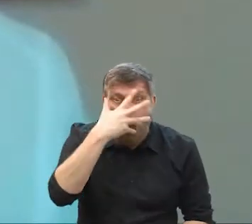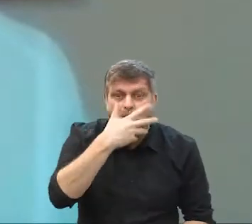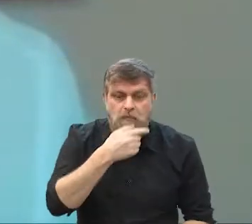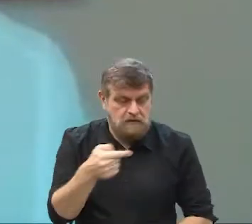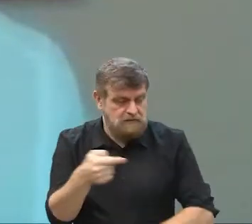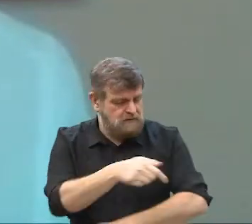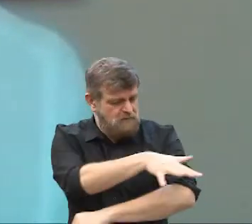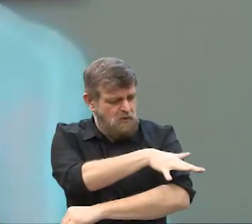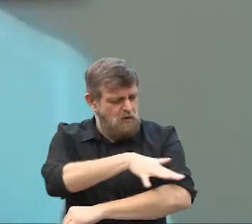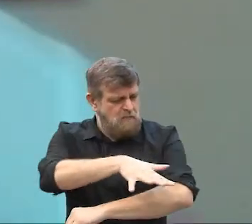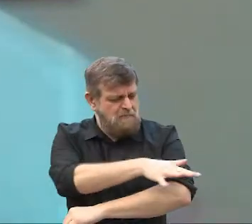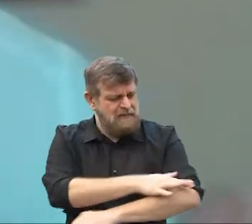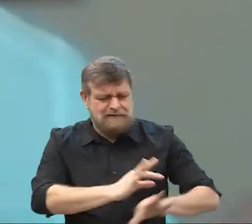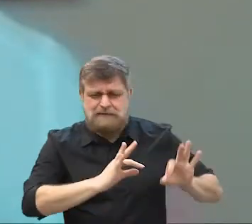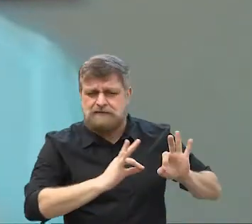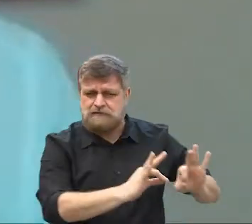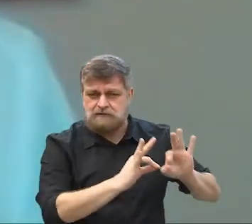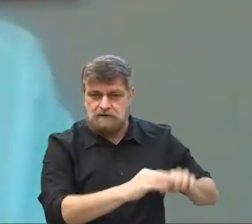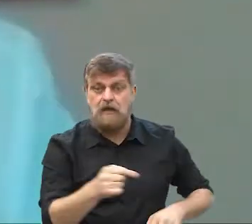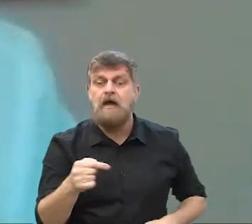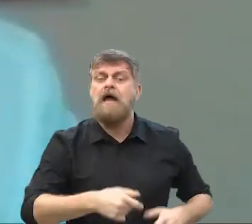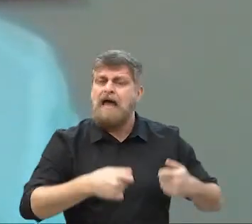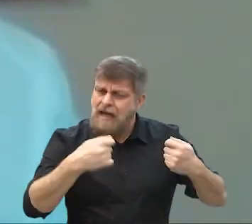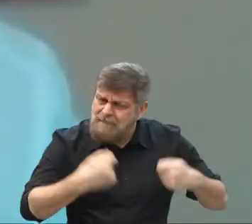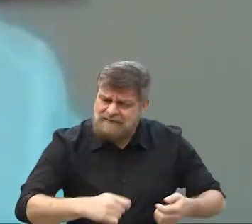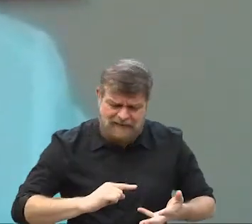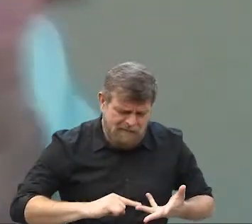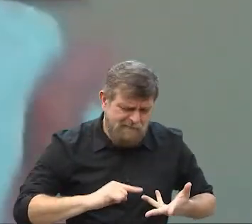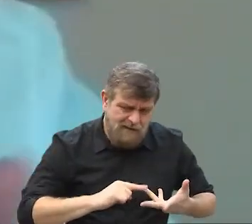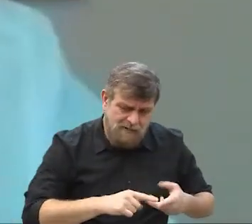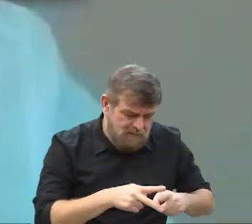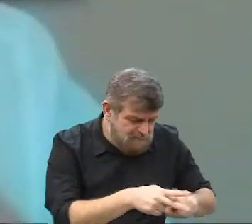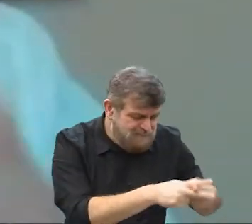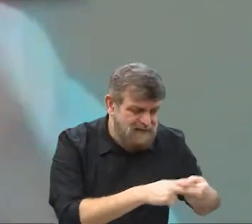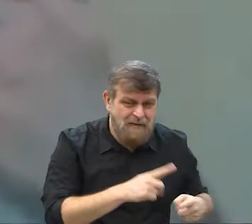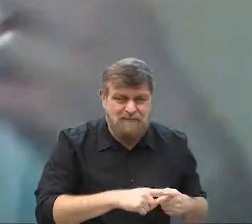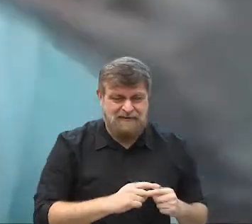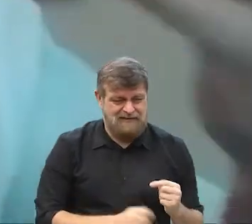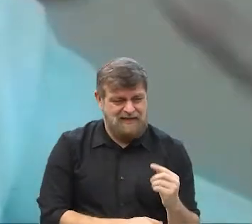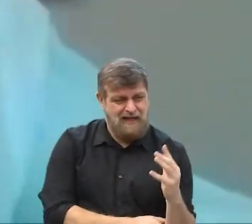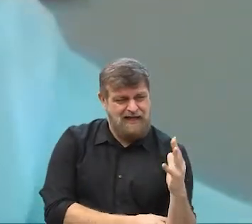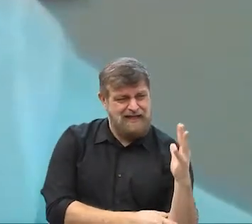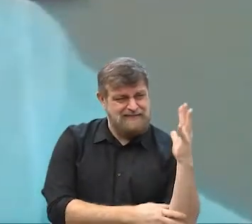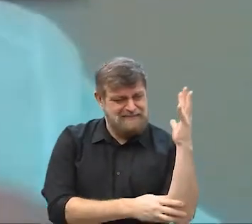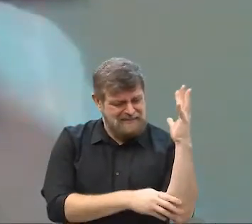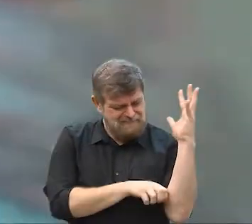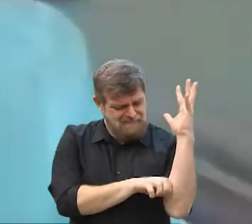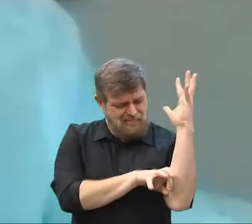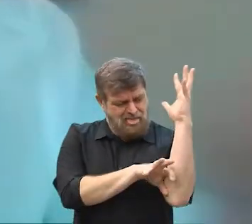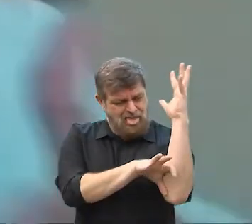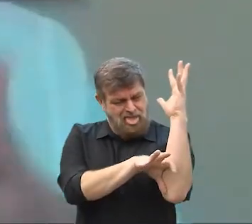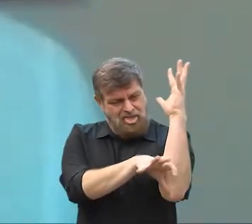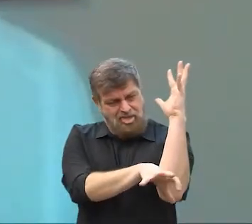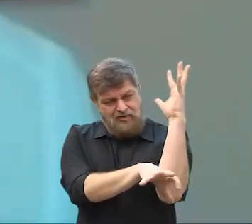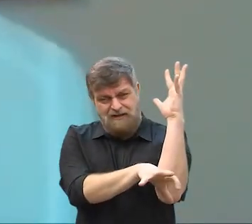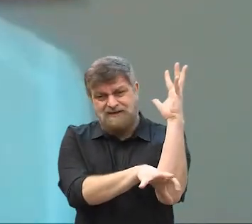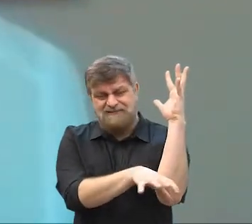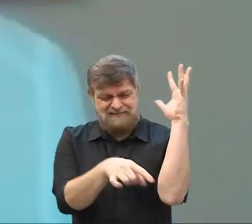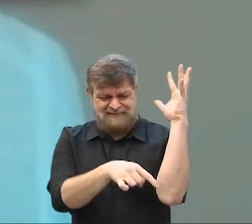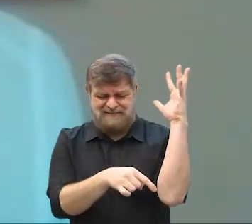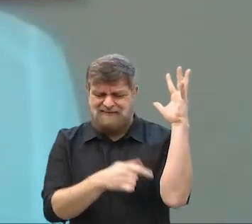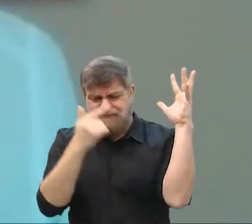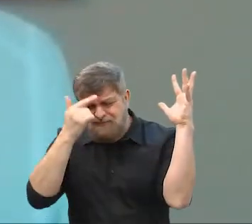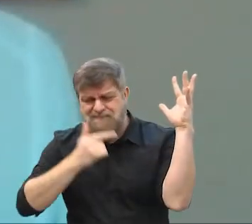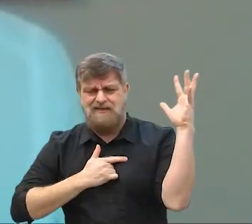Ela realmente precisava passar por uma revitalização, até porque as árvores crescem, as raízes acabam destruindo o